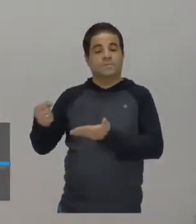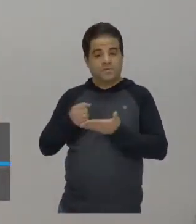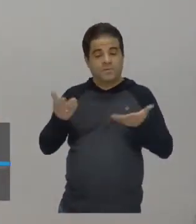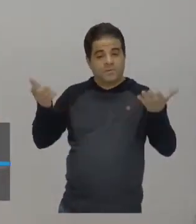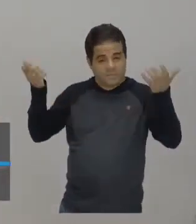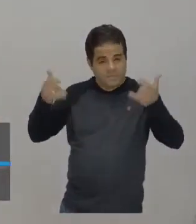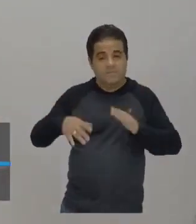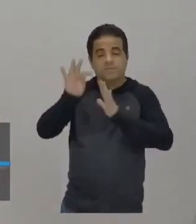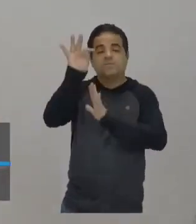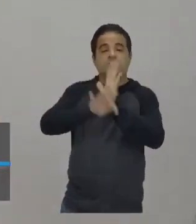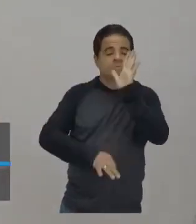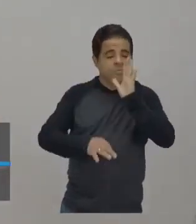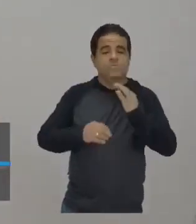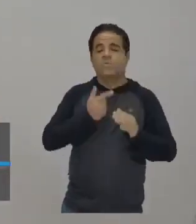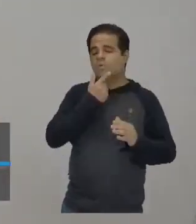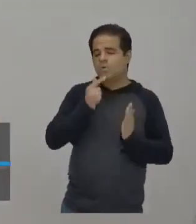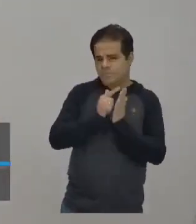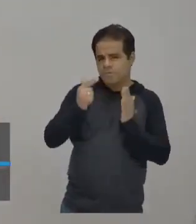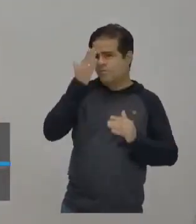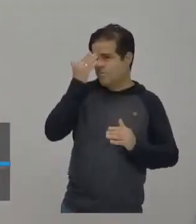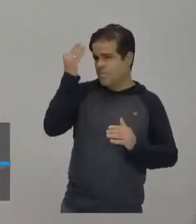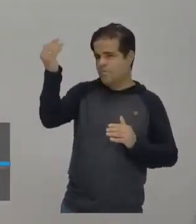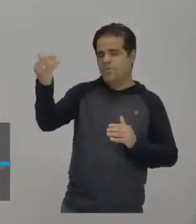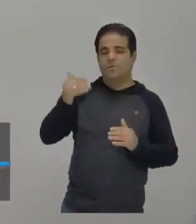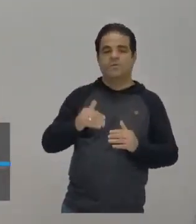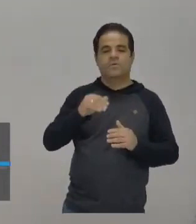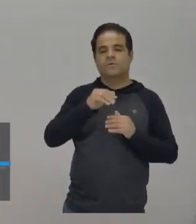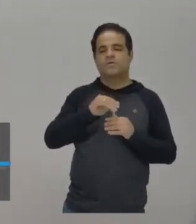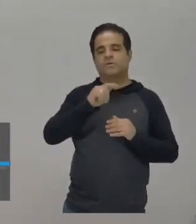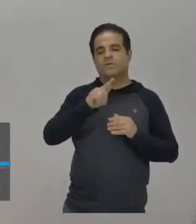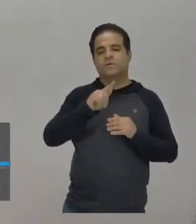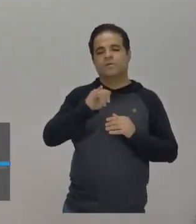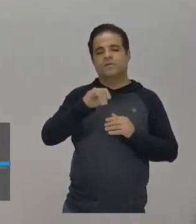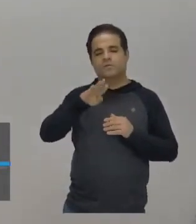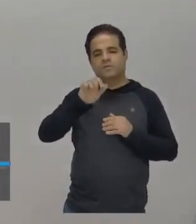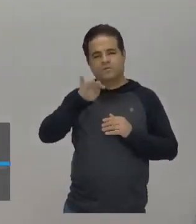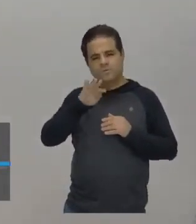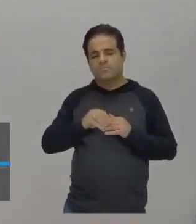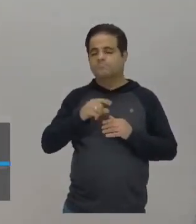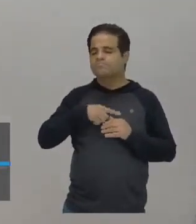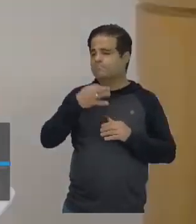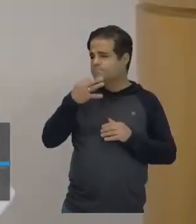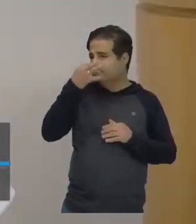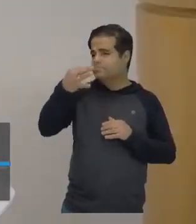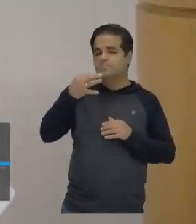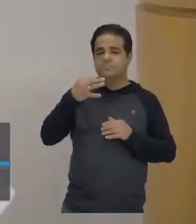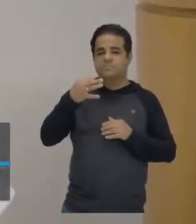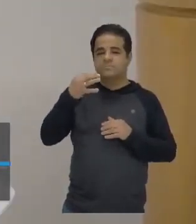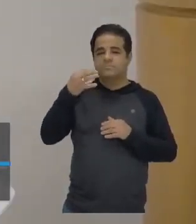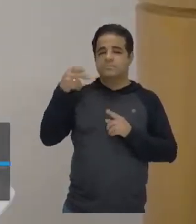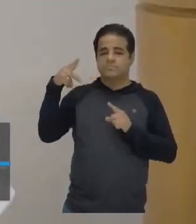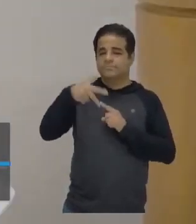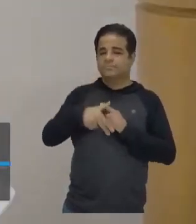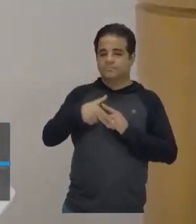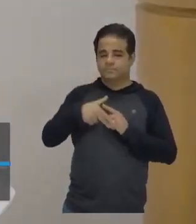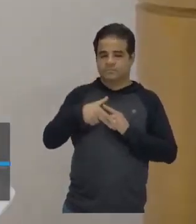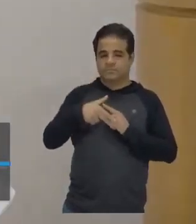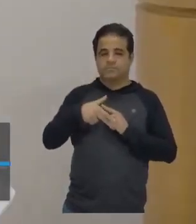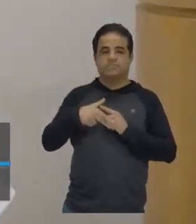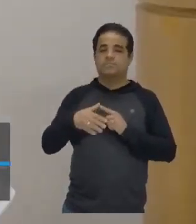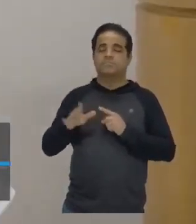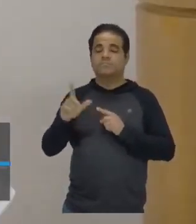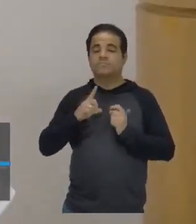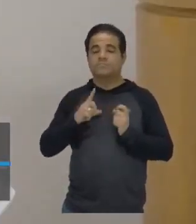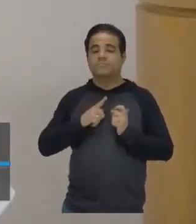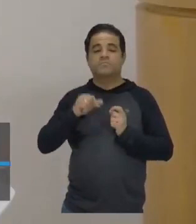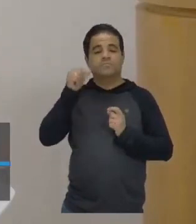hoje um texto de um grande jornalista brasileiro chamado Gilberto Dimenstein, que tem como... Ai, eu vou te cortar. Por favor. Só agora, tá? Claro.